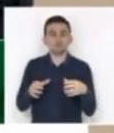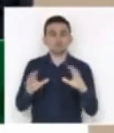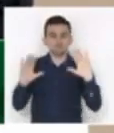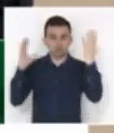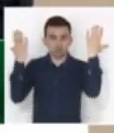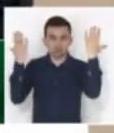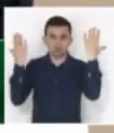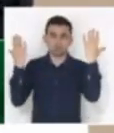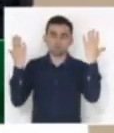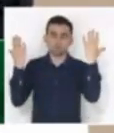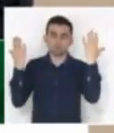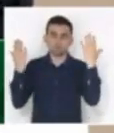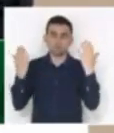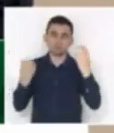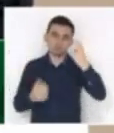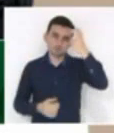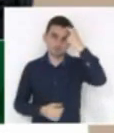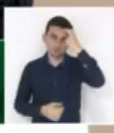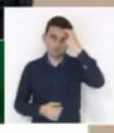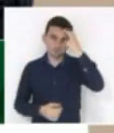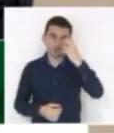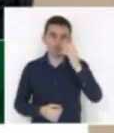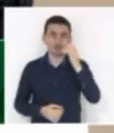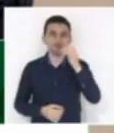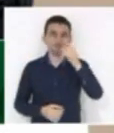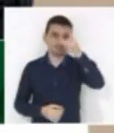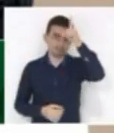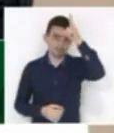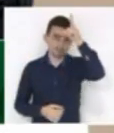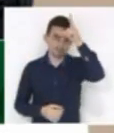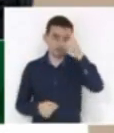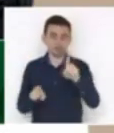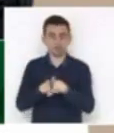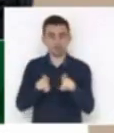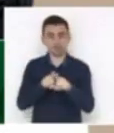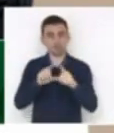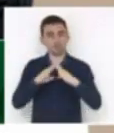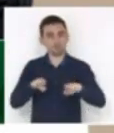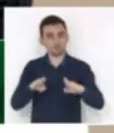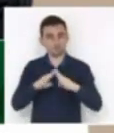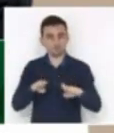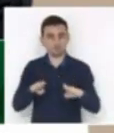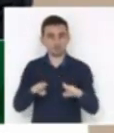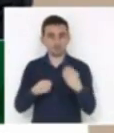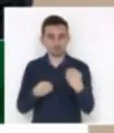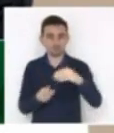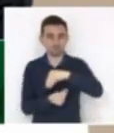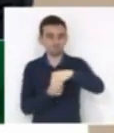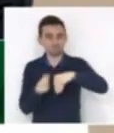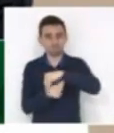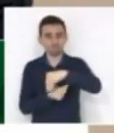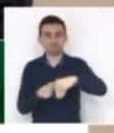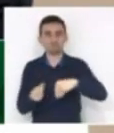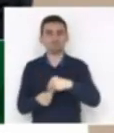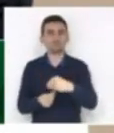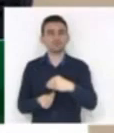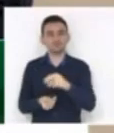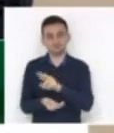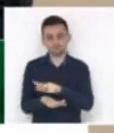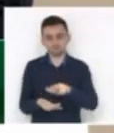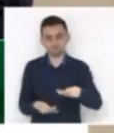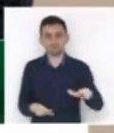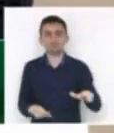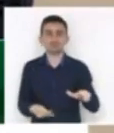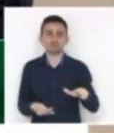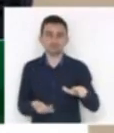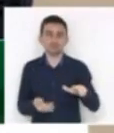cultura, Cuca é um doce da cultura alemã, mas Brusque já é uma miscigenação de etnias.